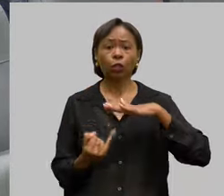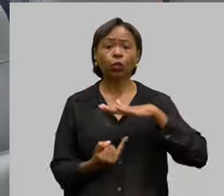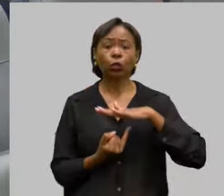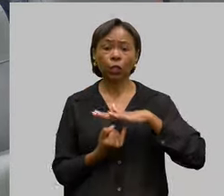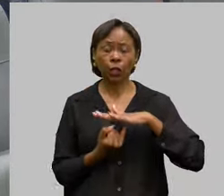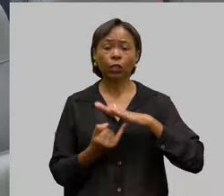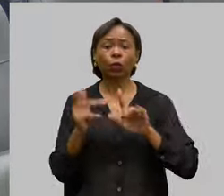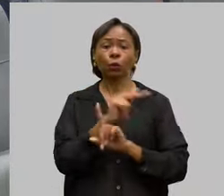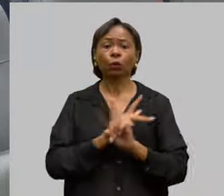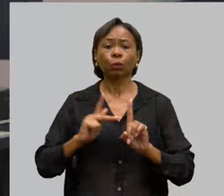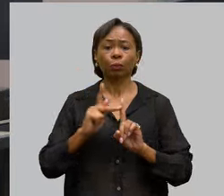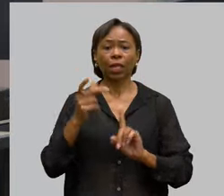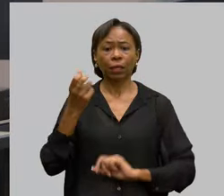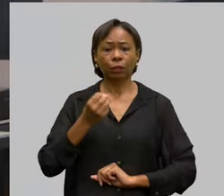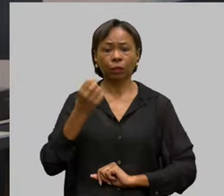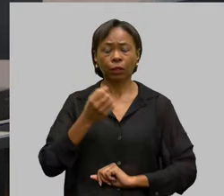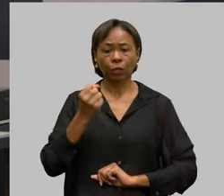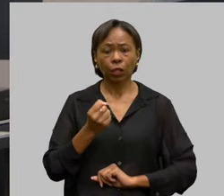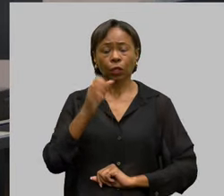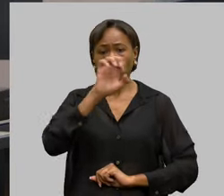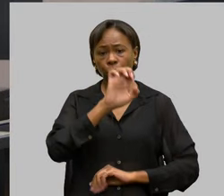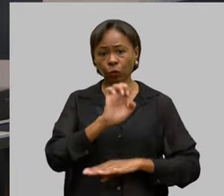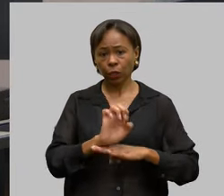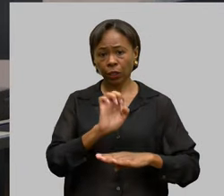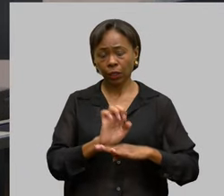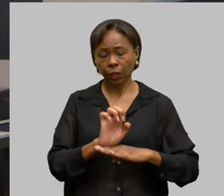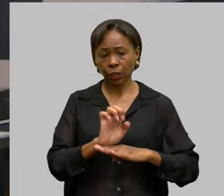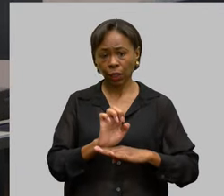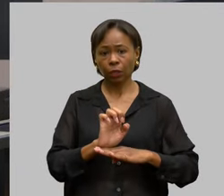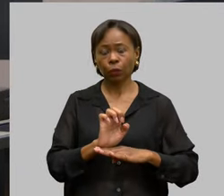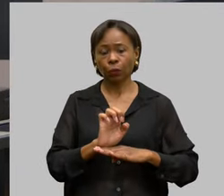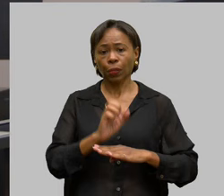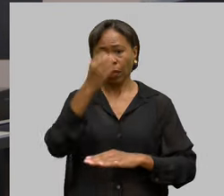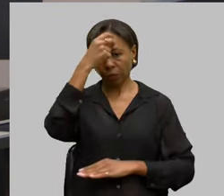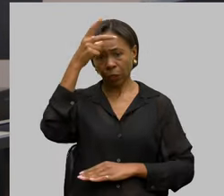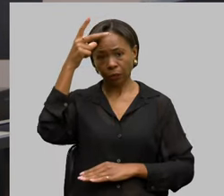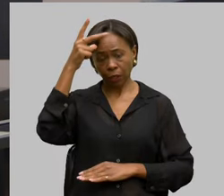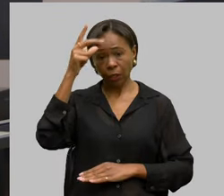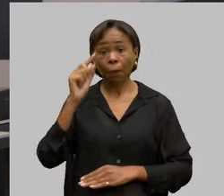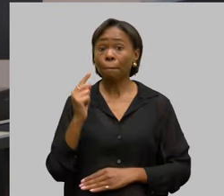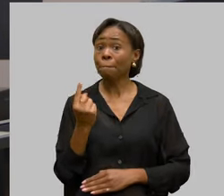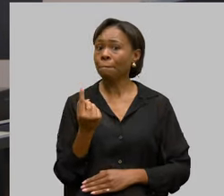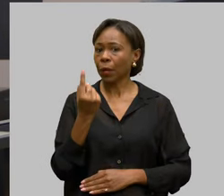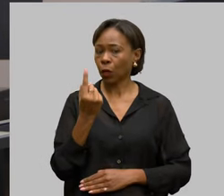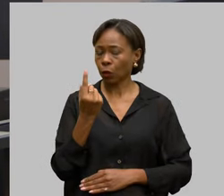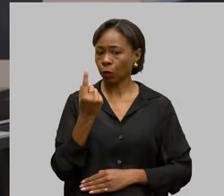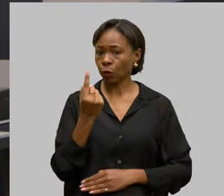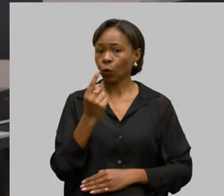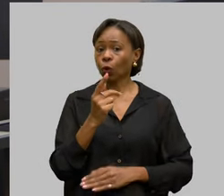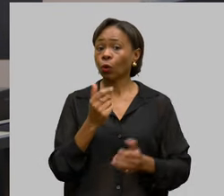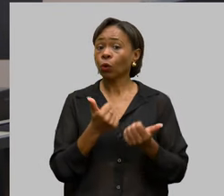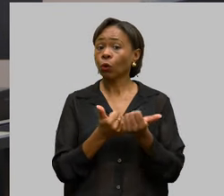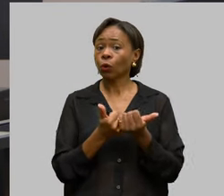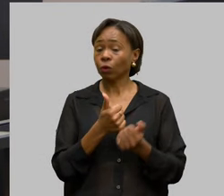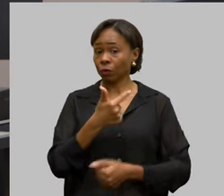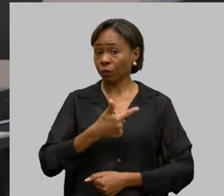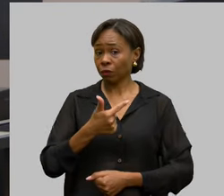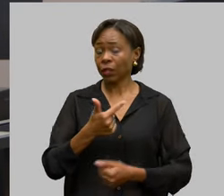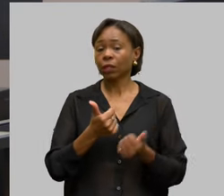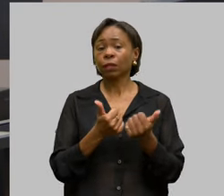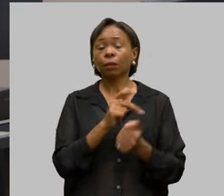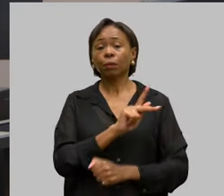previdência estaduais e municipais abipem e primeiro vice-presidente do Conselho Nacional dos